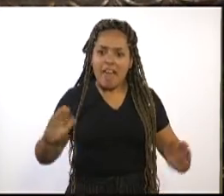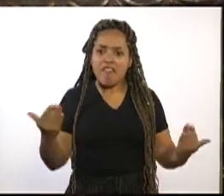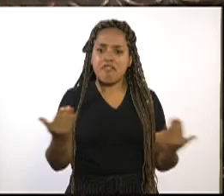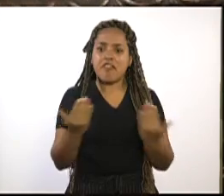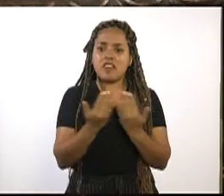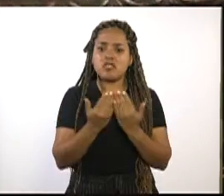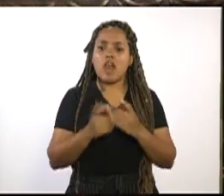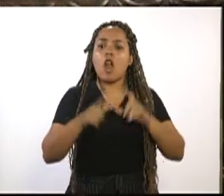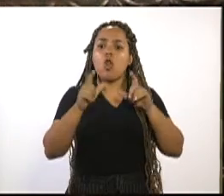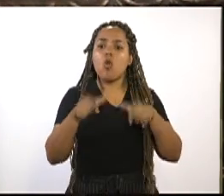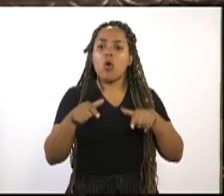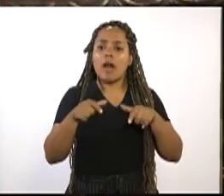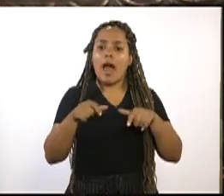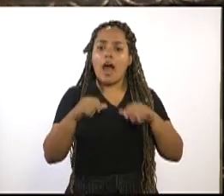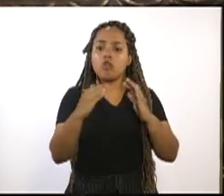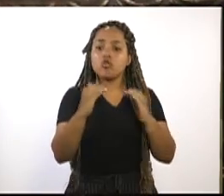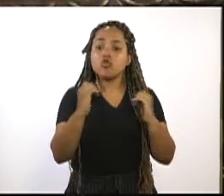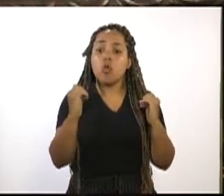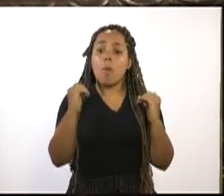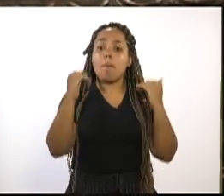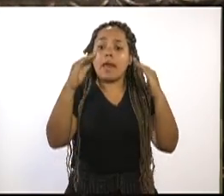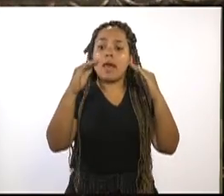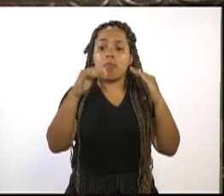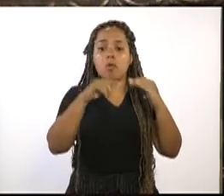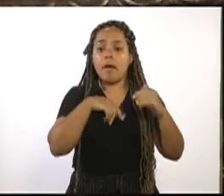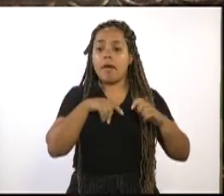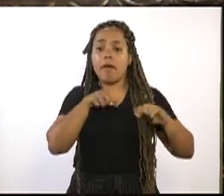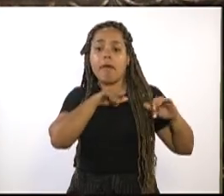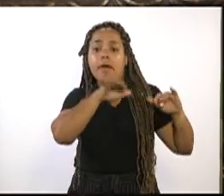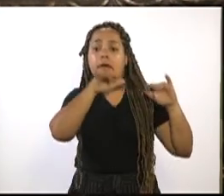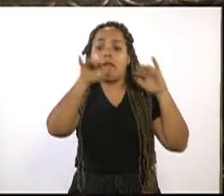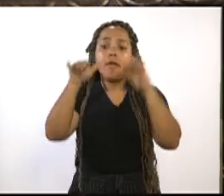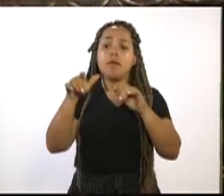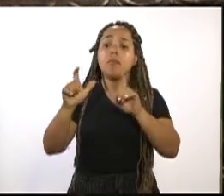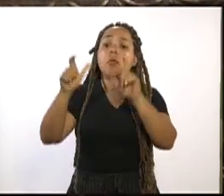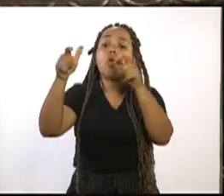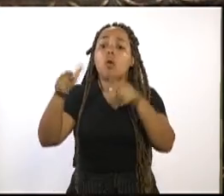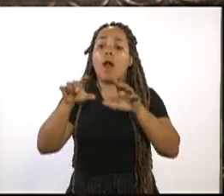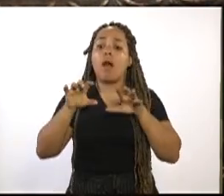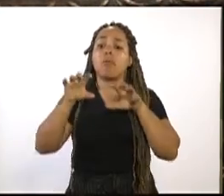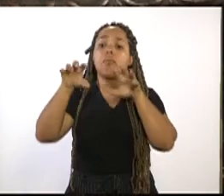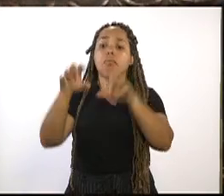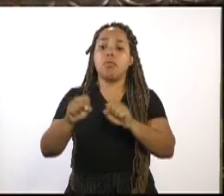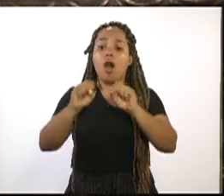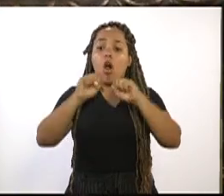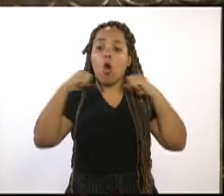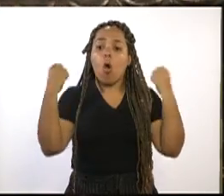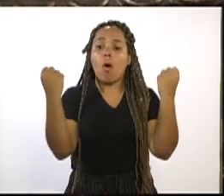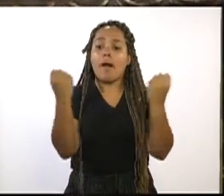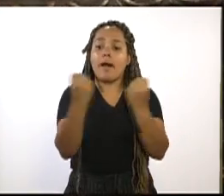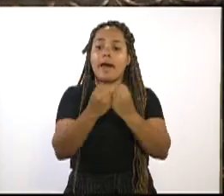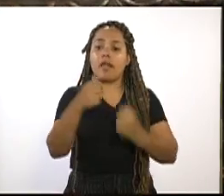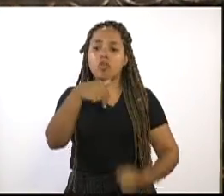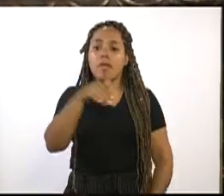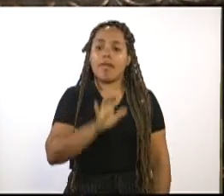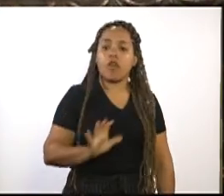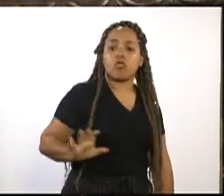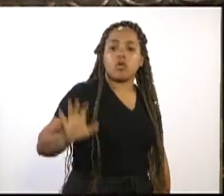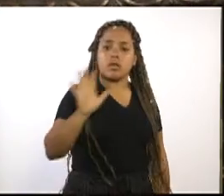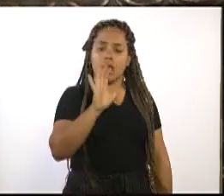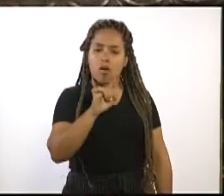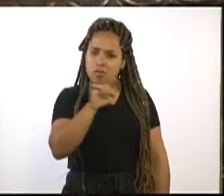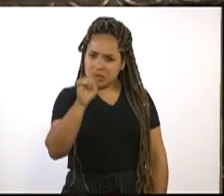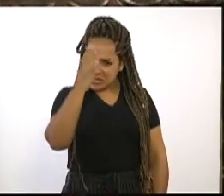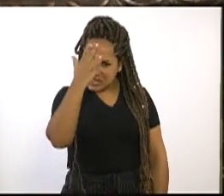Supremo e o Congresso Nacional. Quando a Constituição da República tem